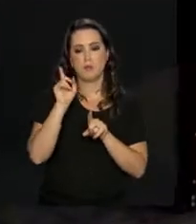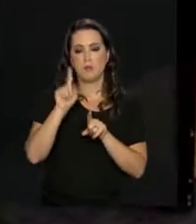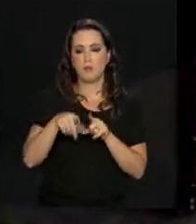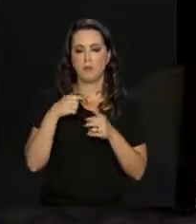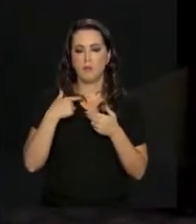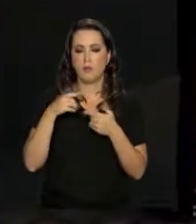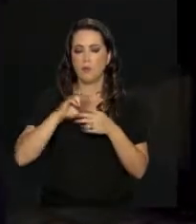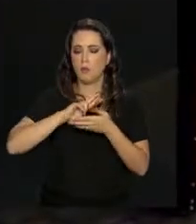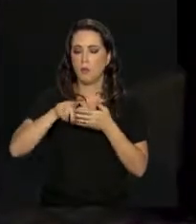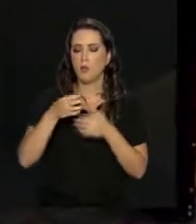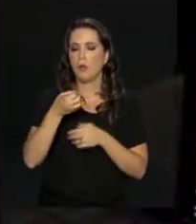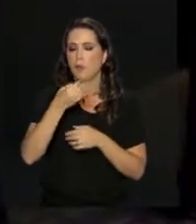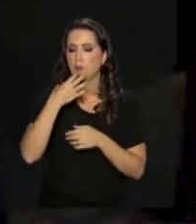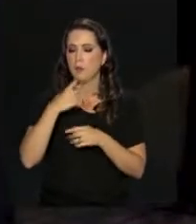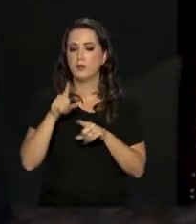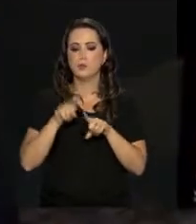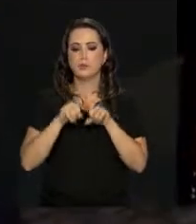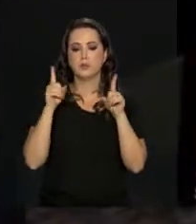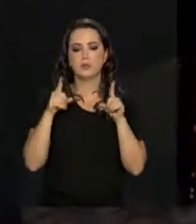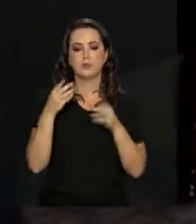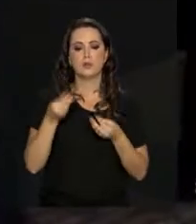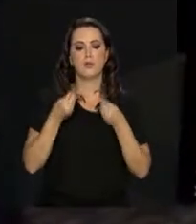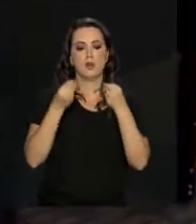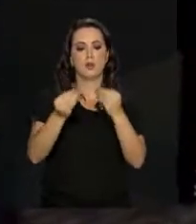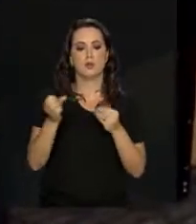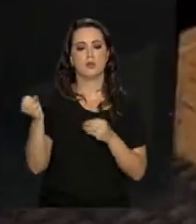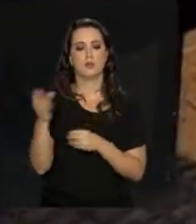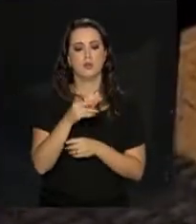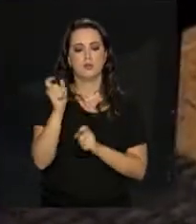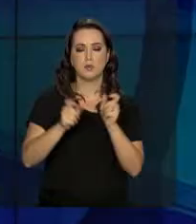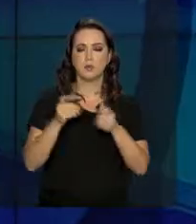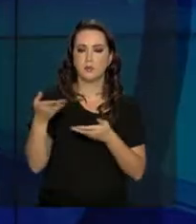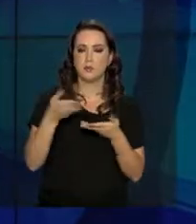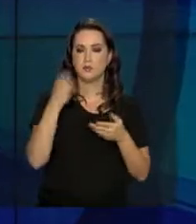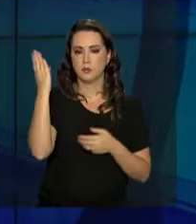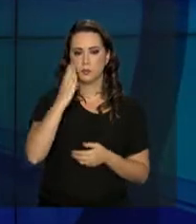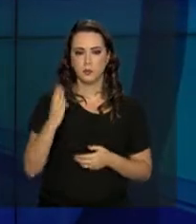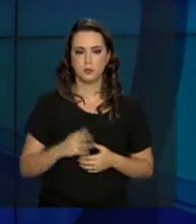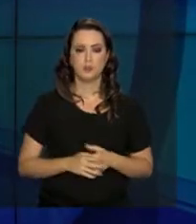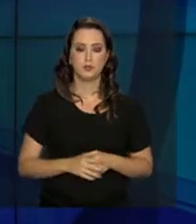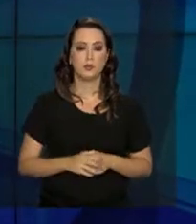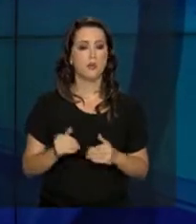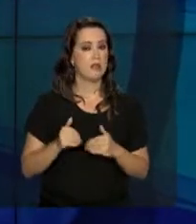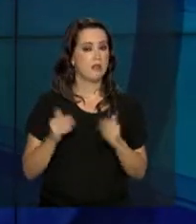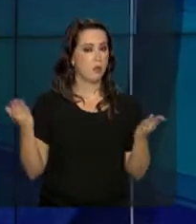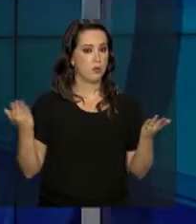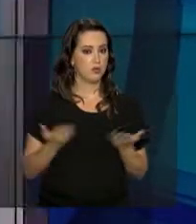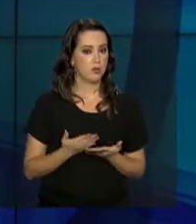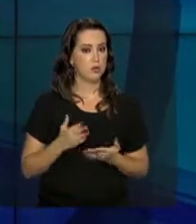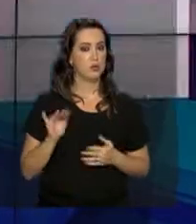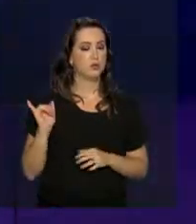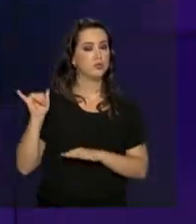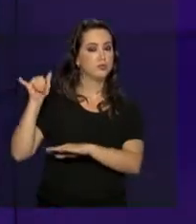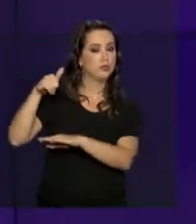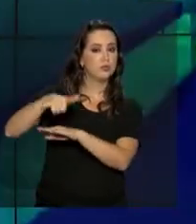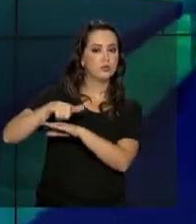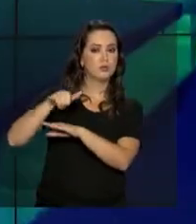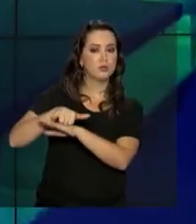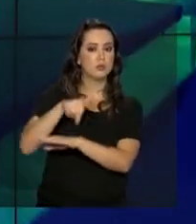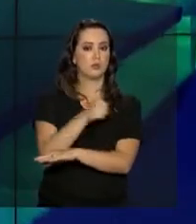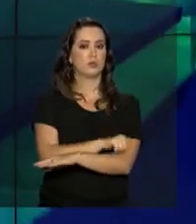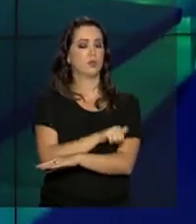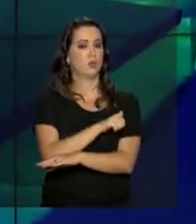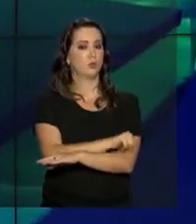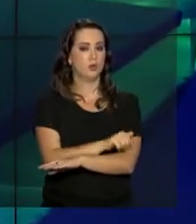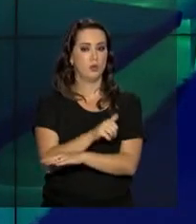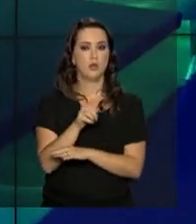também vai ter muito sucesso, tá? Para trazer novos investidores. Foi inaugurada hoje no Aeroporto Santos Dumont, no